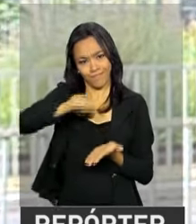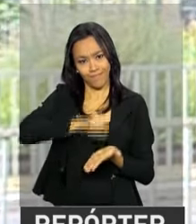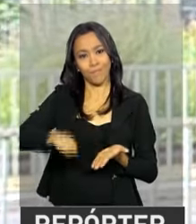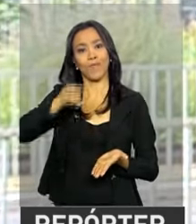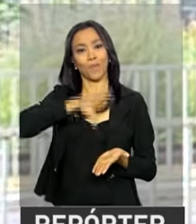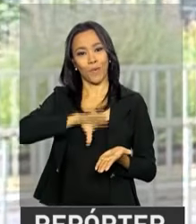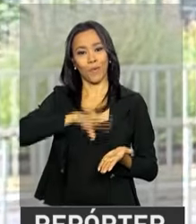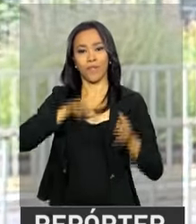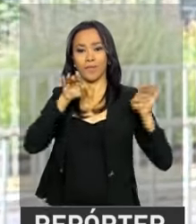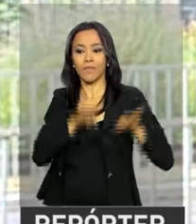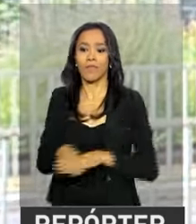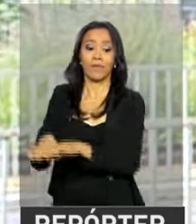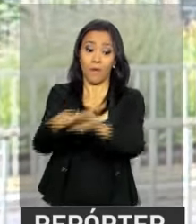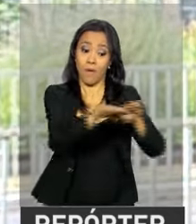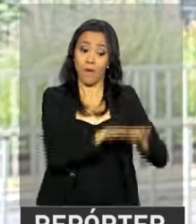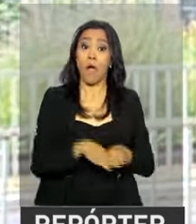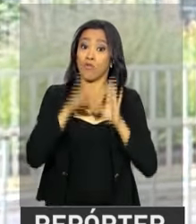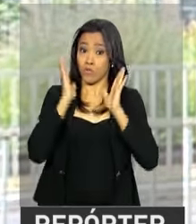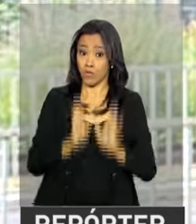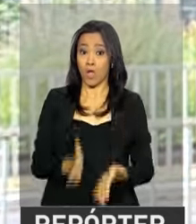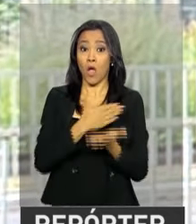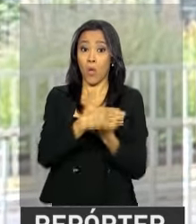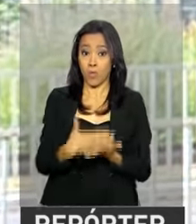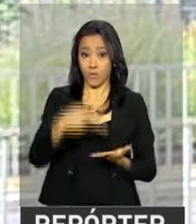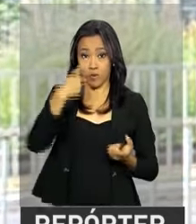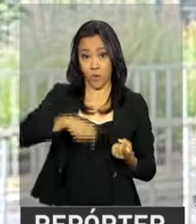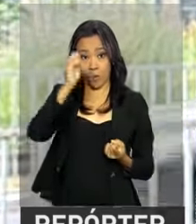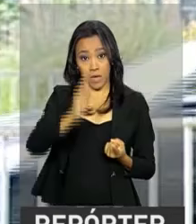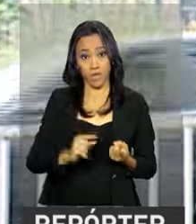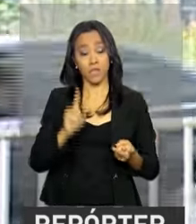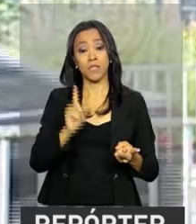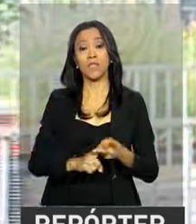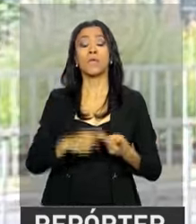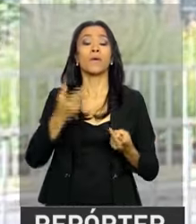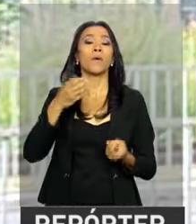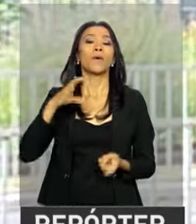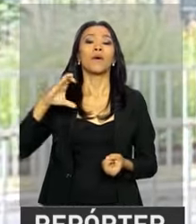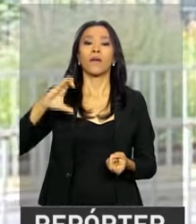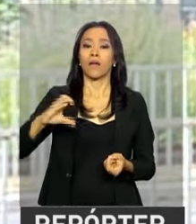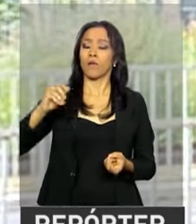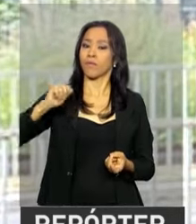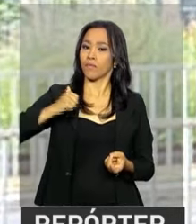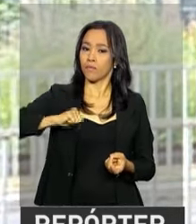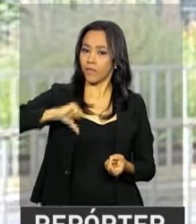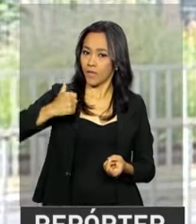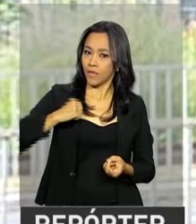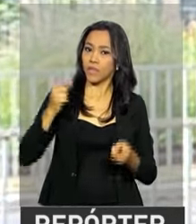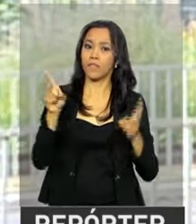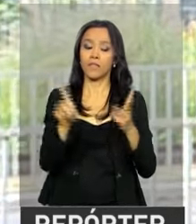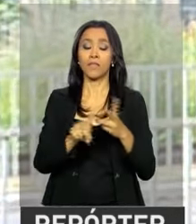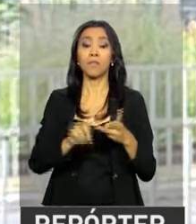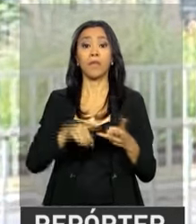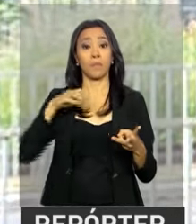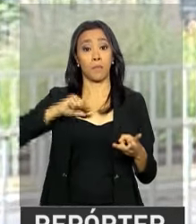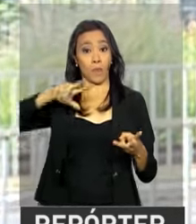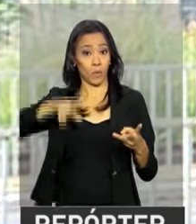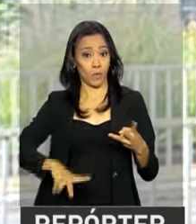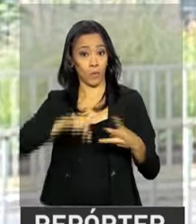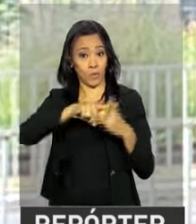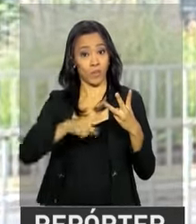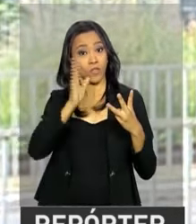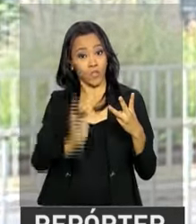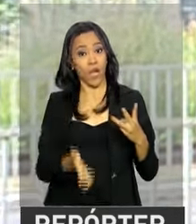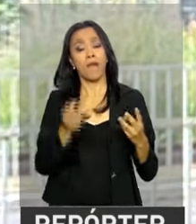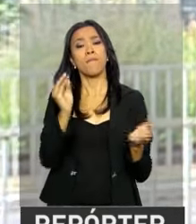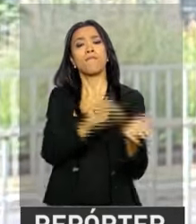Atualmente, o acordo está vigente no Brasil, Cabo Verde e Portugal e está em processo de ratificação, processo de